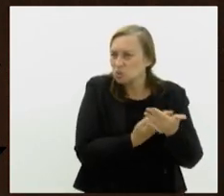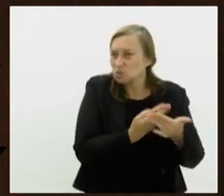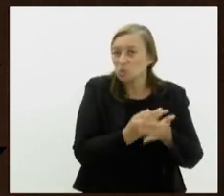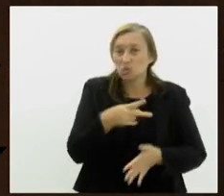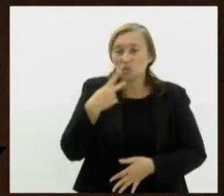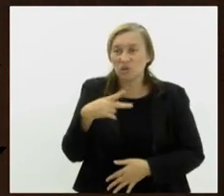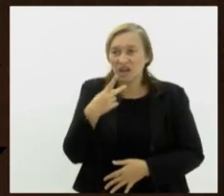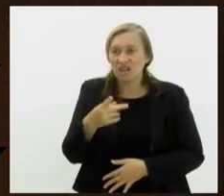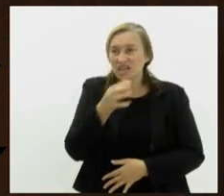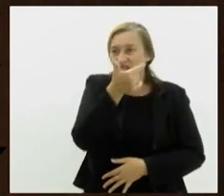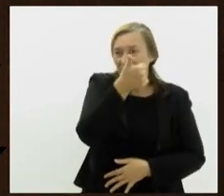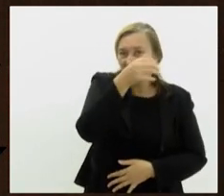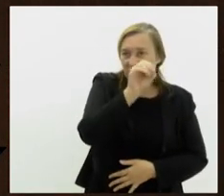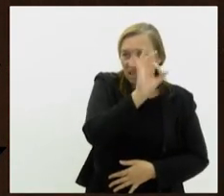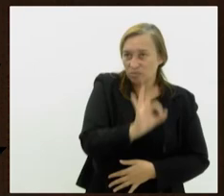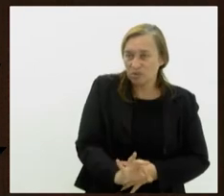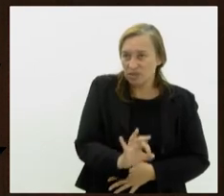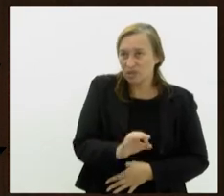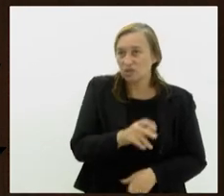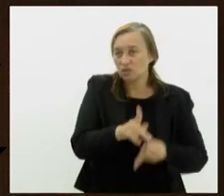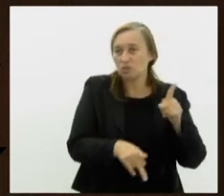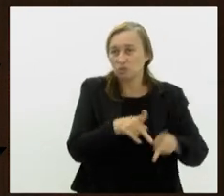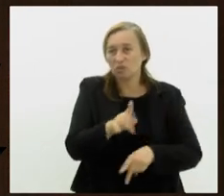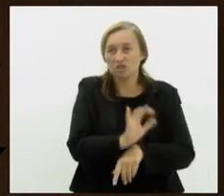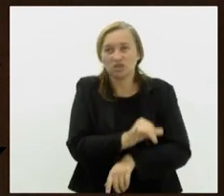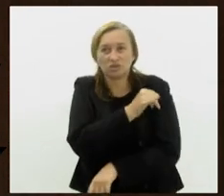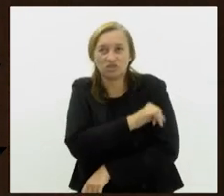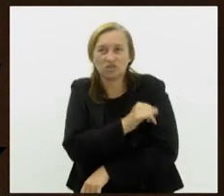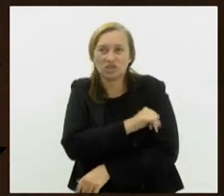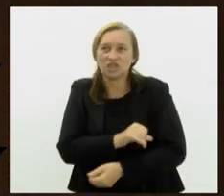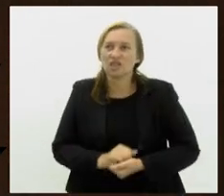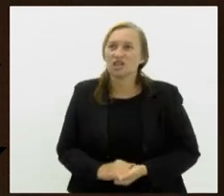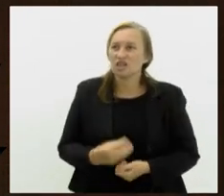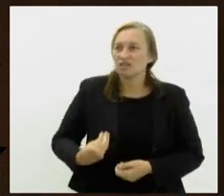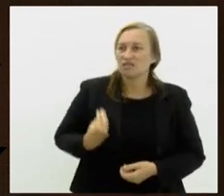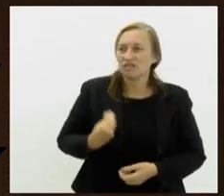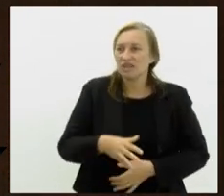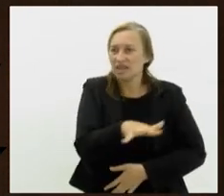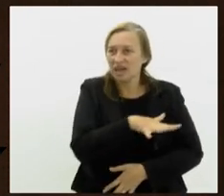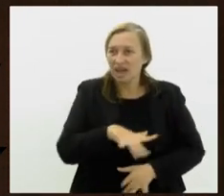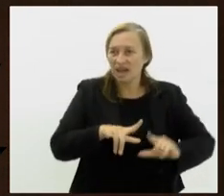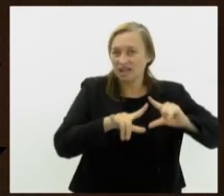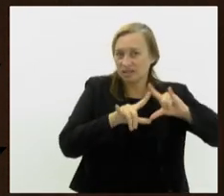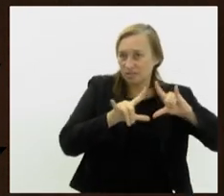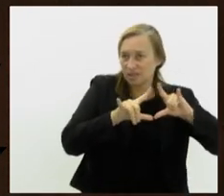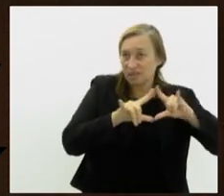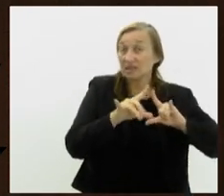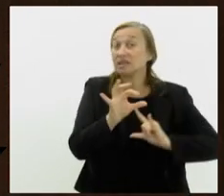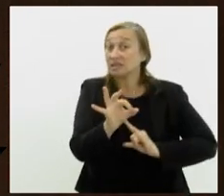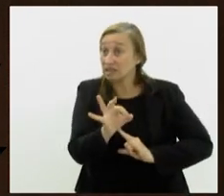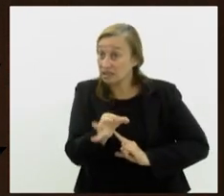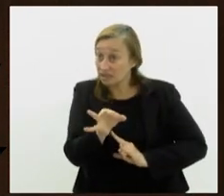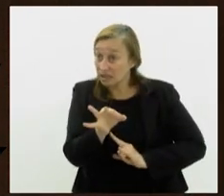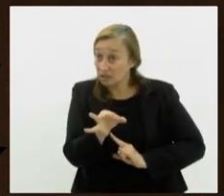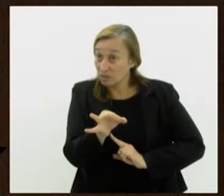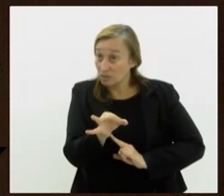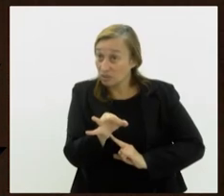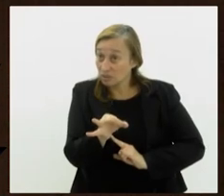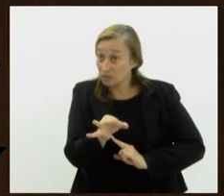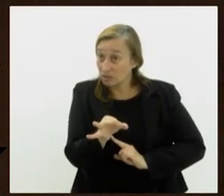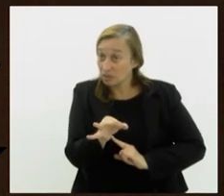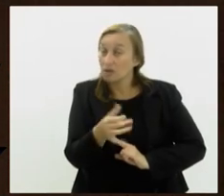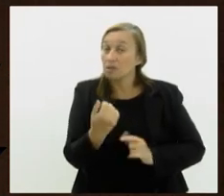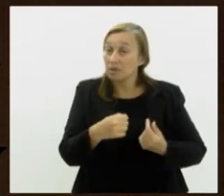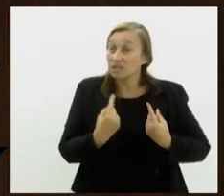que 10% da população do Rio vive em áreas de milícia e que, de fato, e que tem que